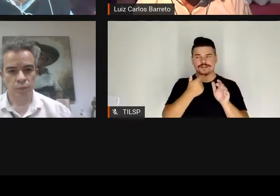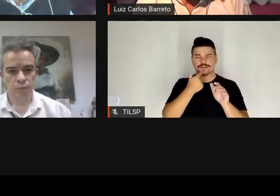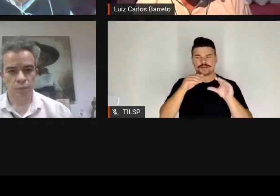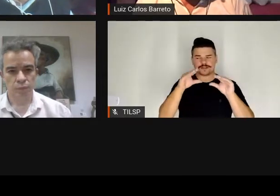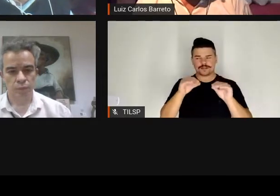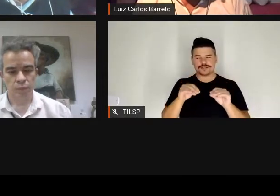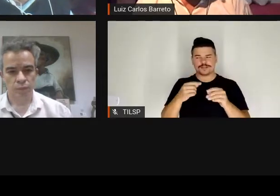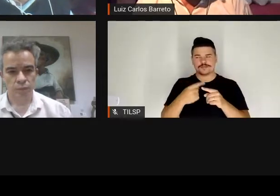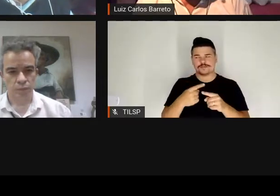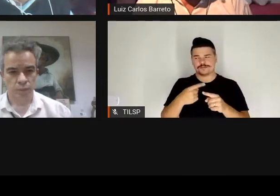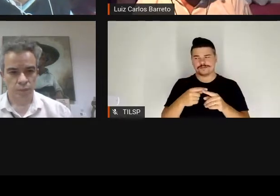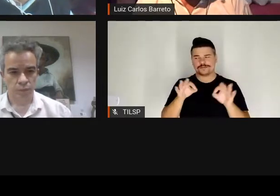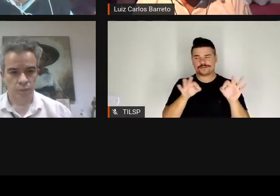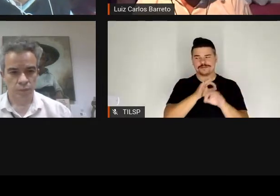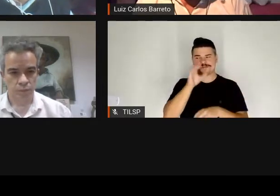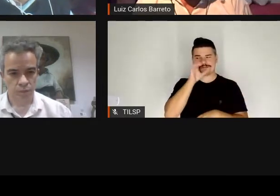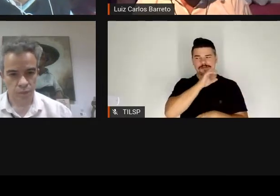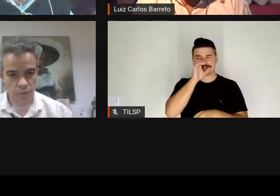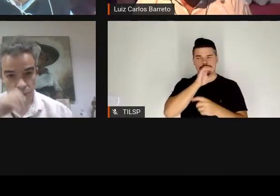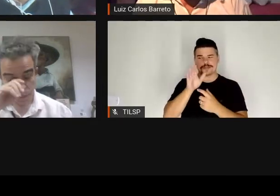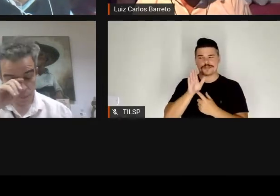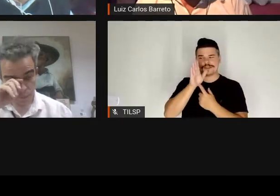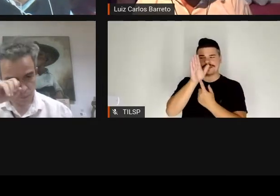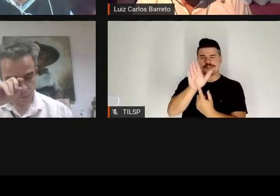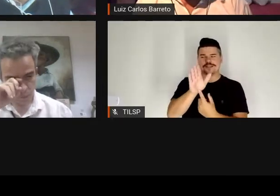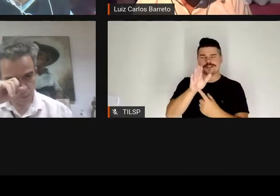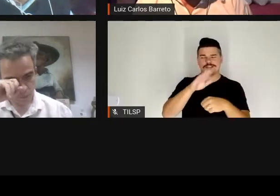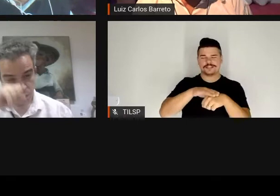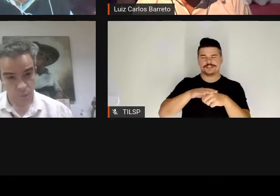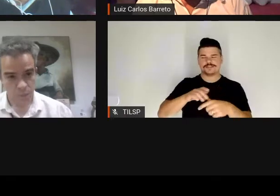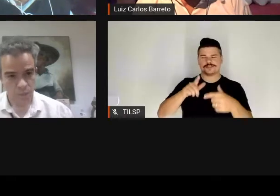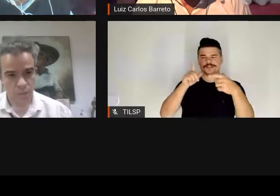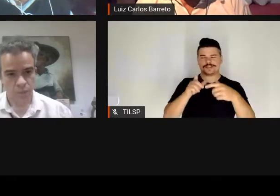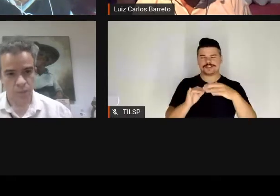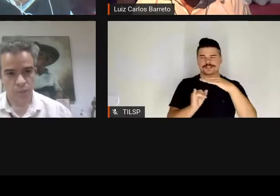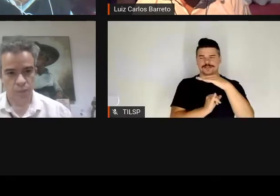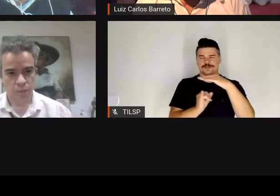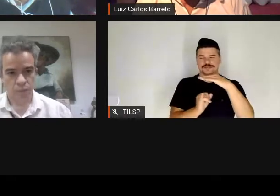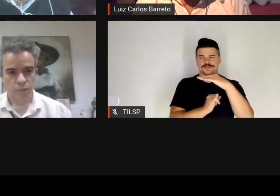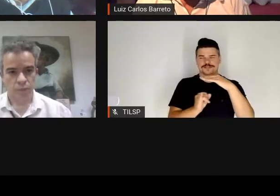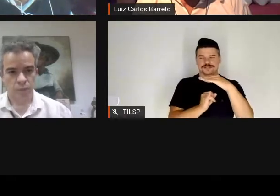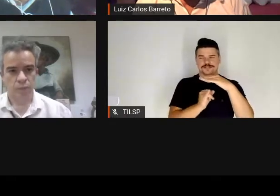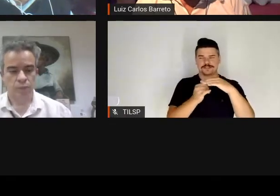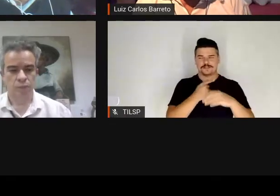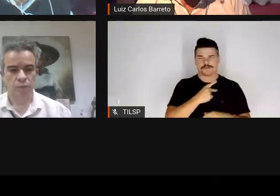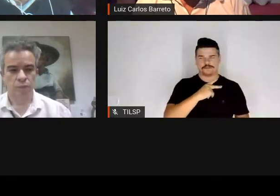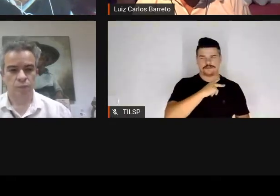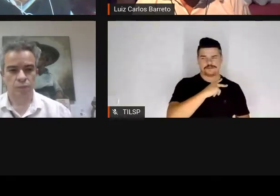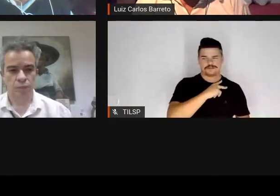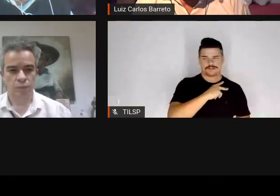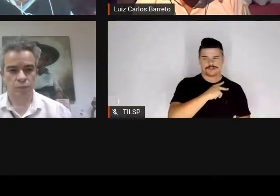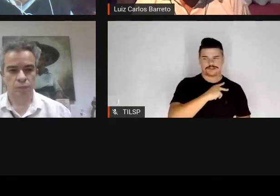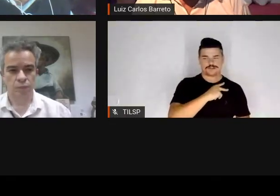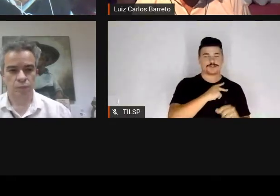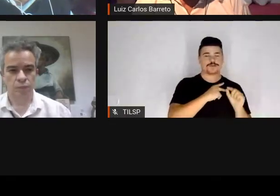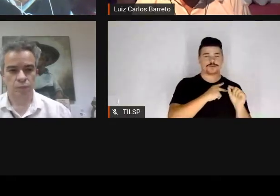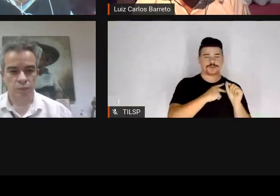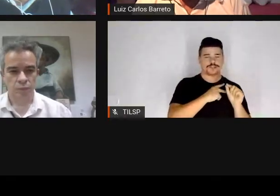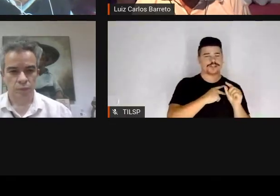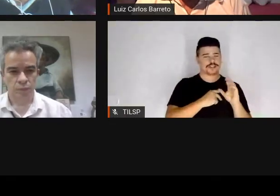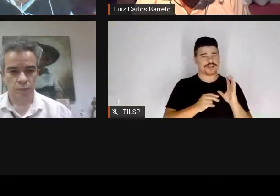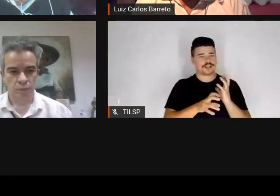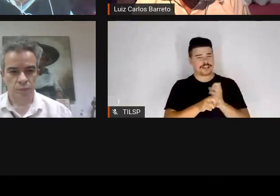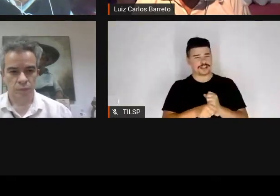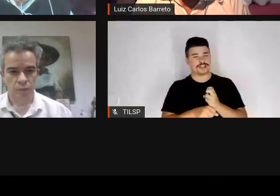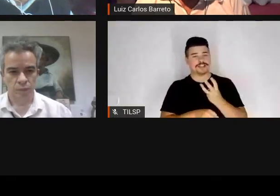rápida apresentação. A Fundação Demócrito Rocha é uma instituição de direito privado sem fins lucrativos que tem 35 anos de